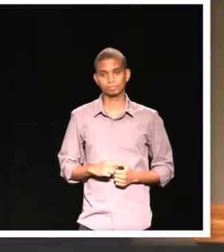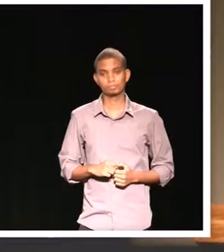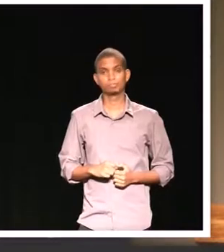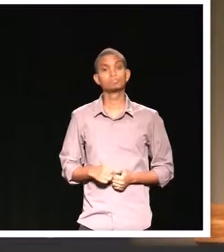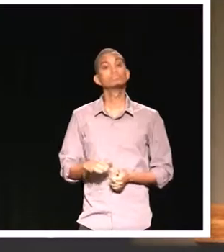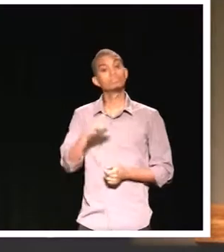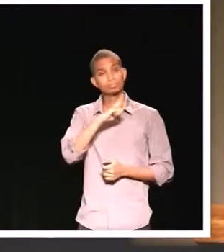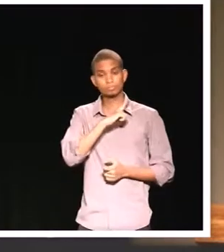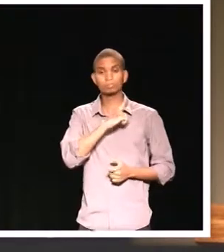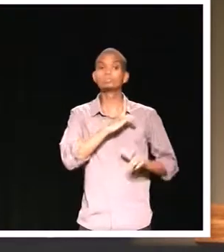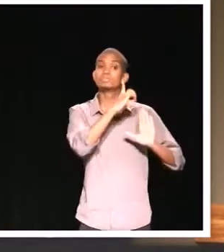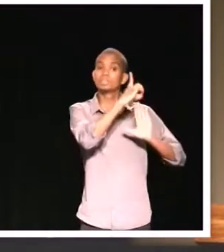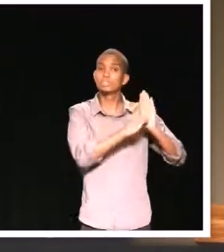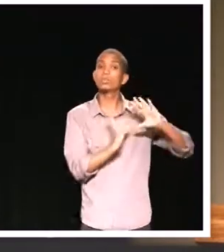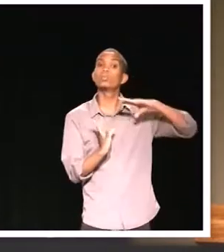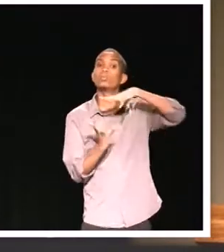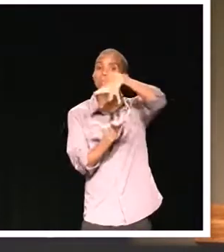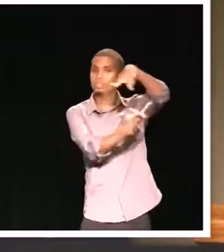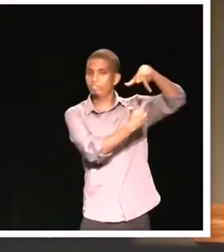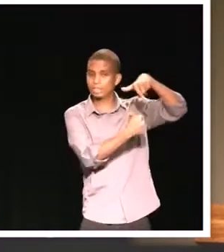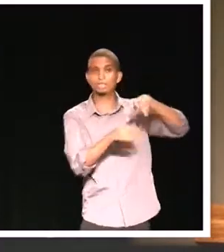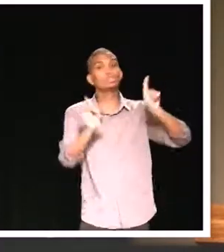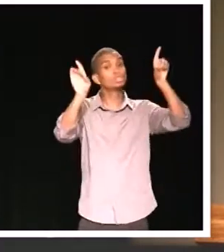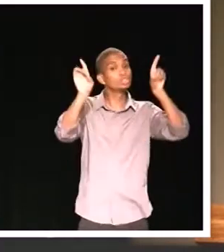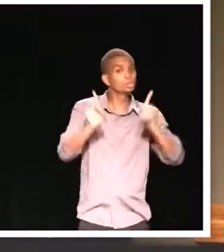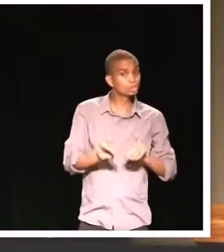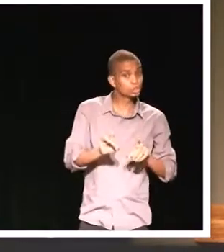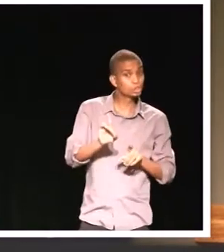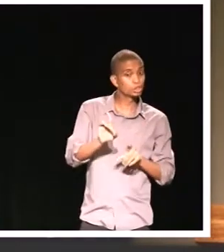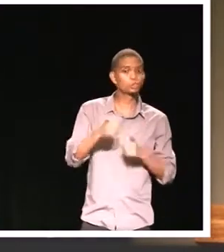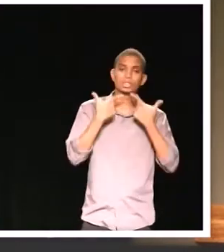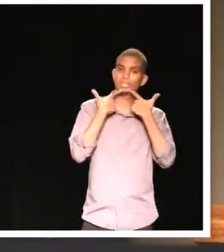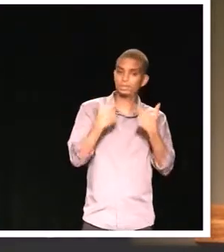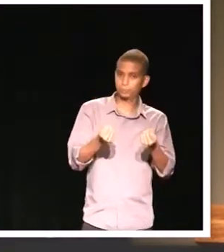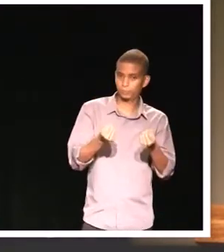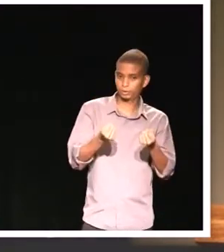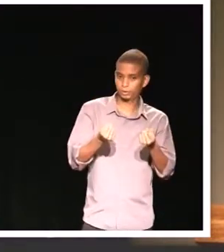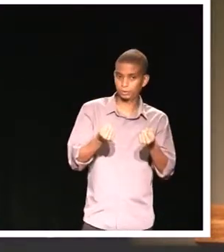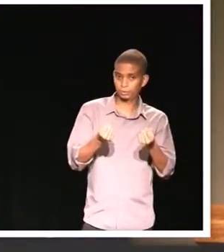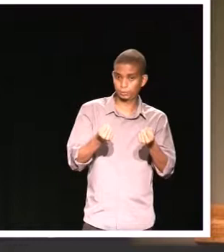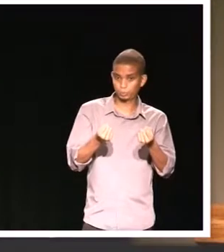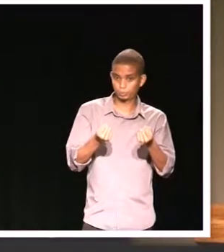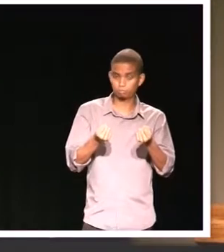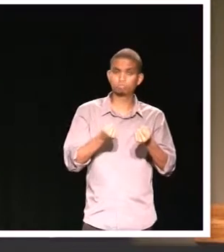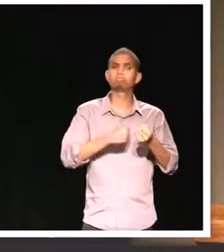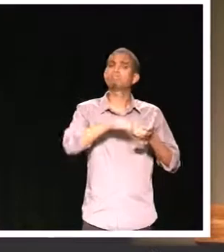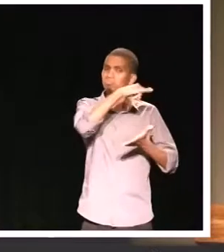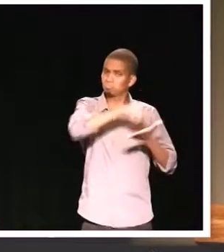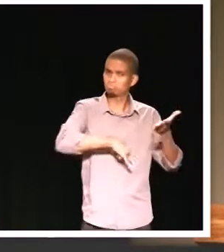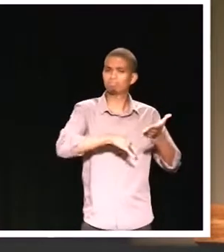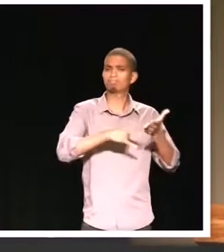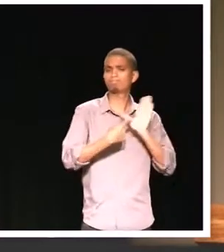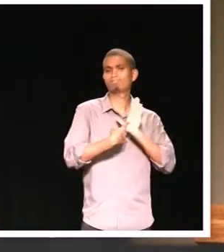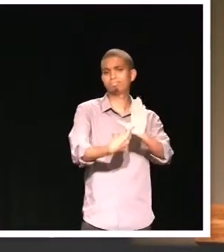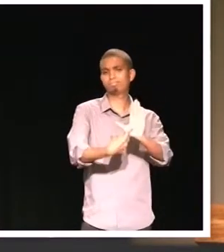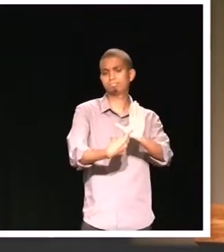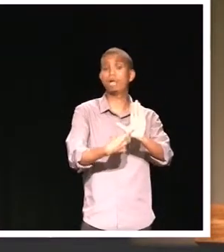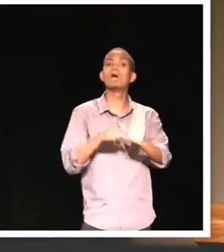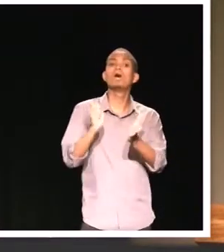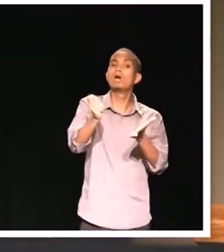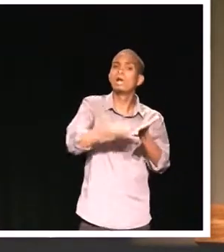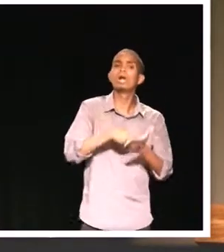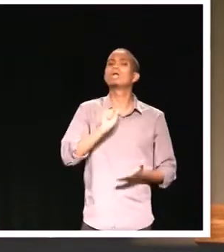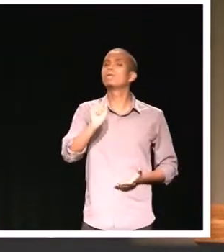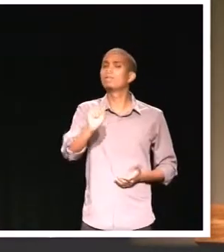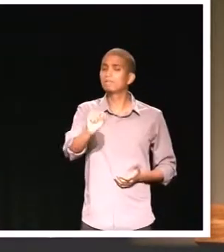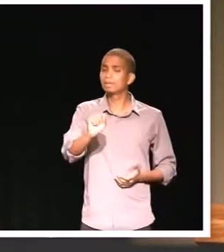temos a Declaração Universal dos Direitos Linguísticos, um documento explícito, assinado